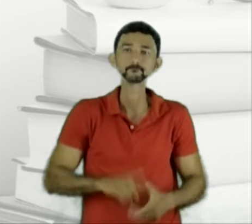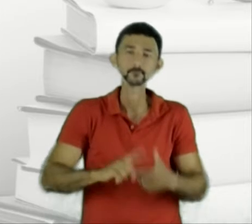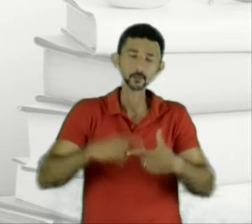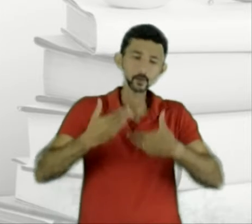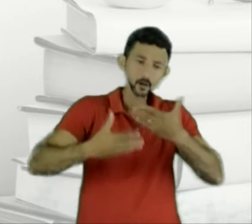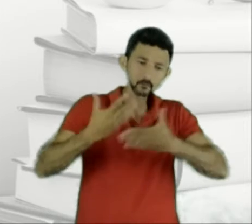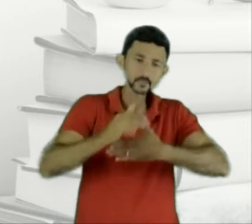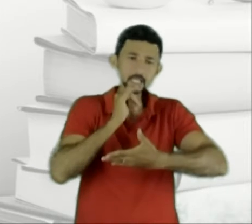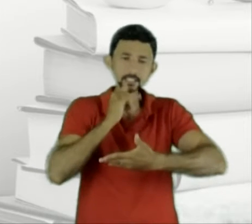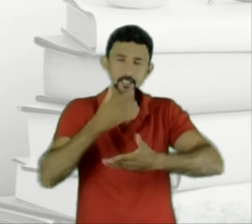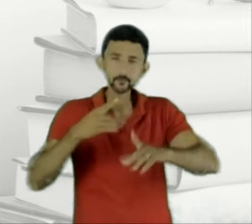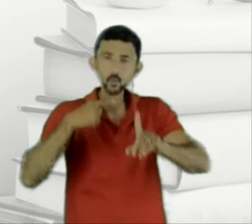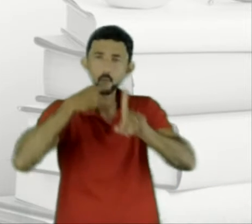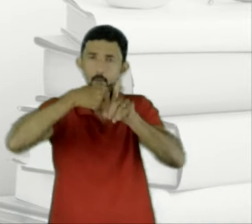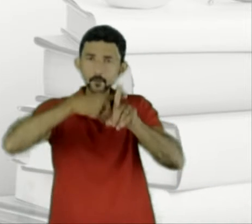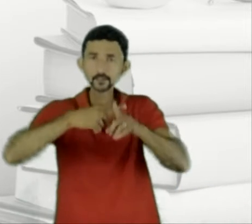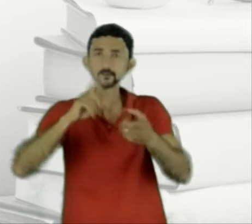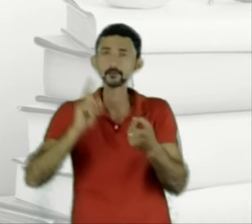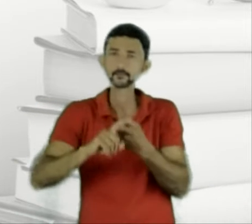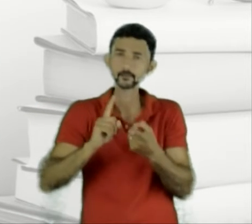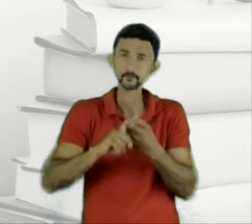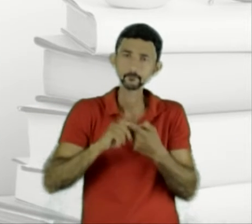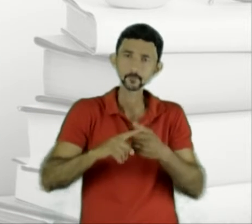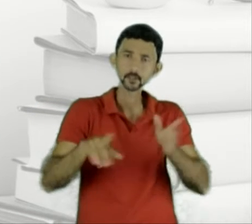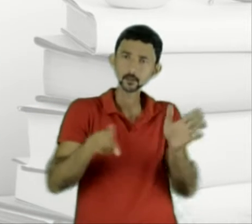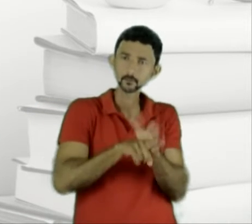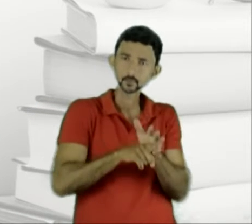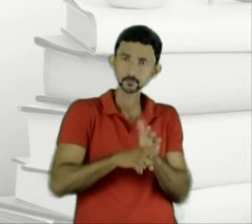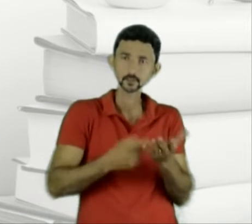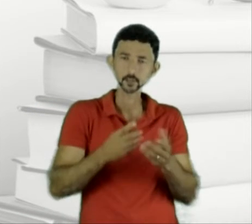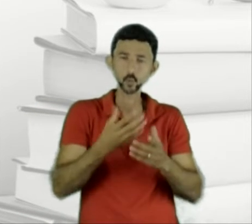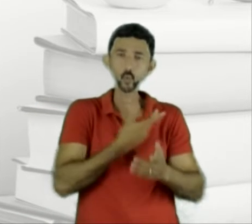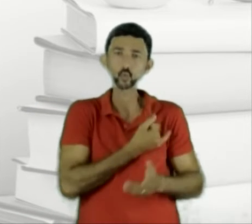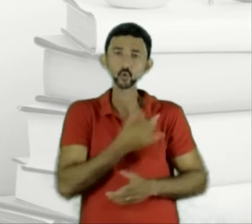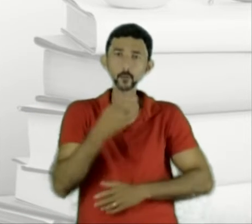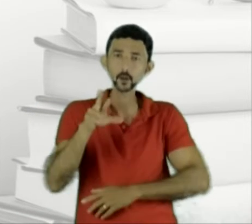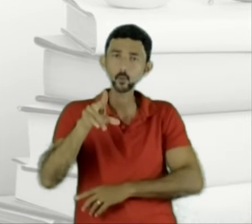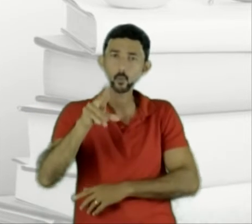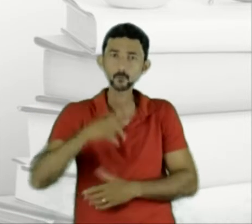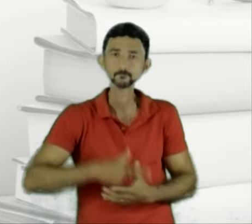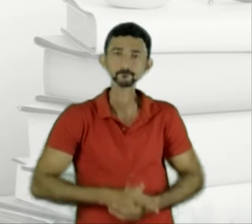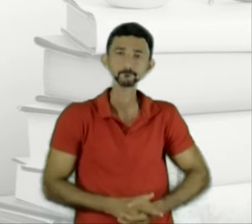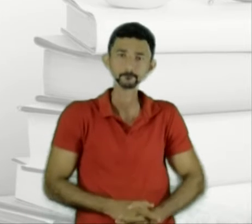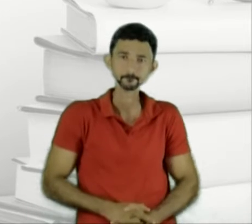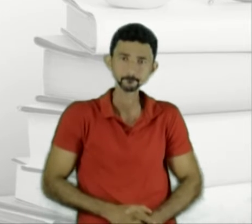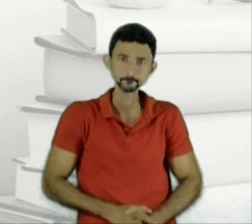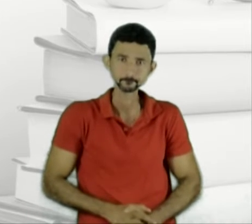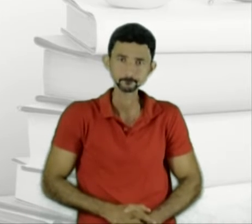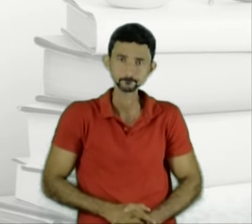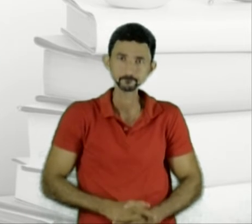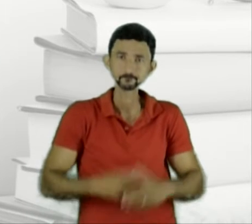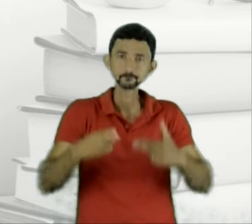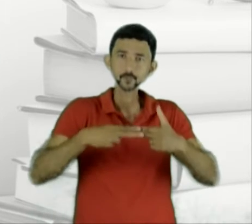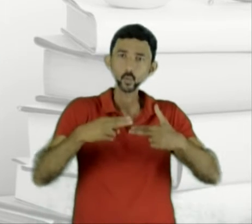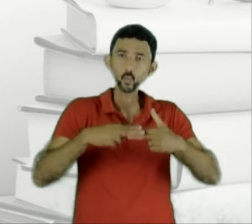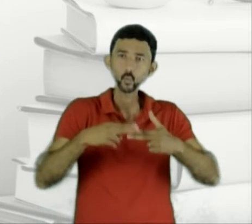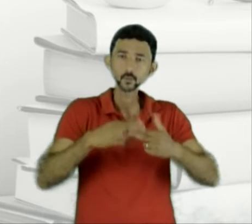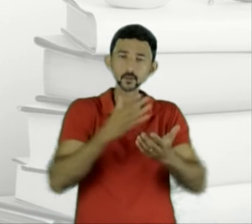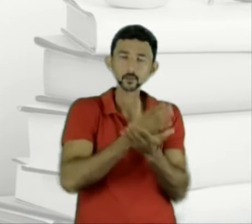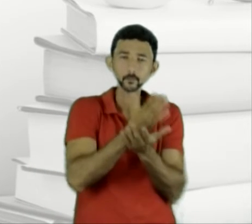alguns exemplos com adição e também com subtração de monômios semelhantes, usando a